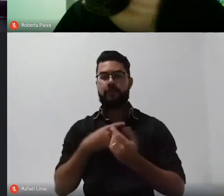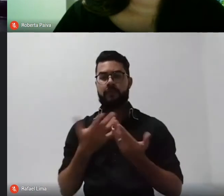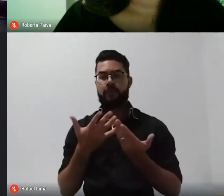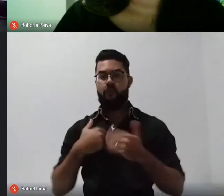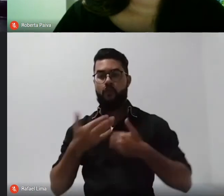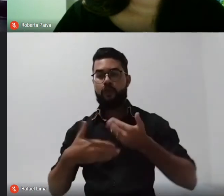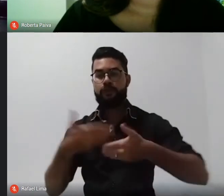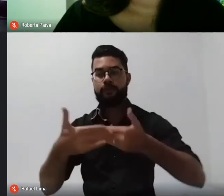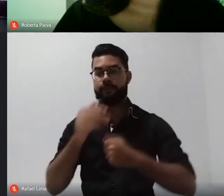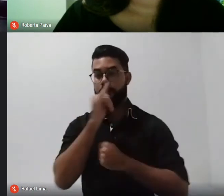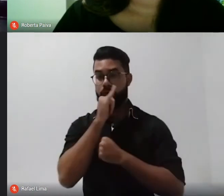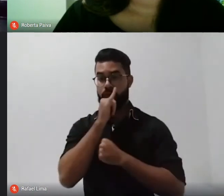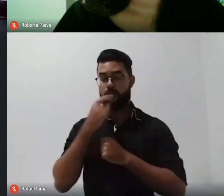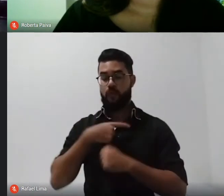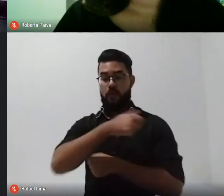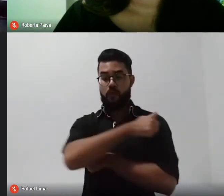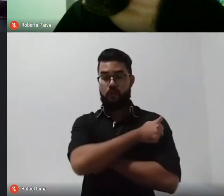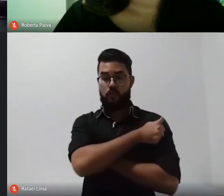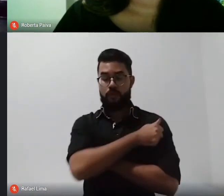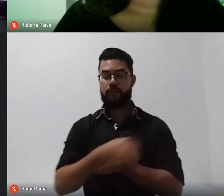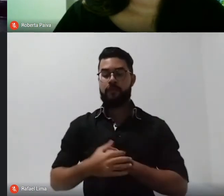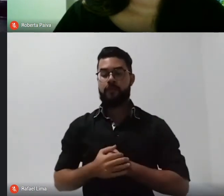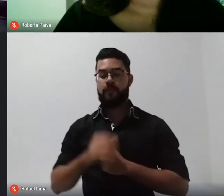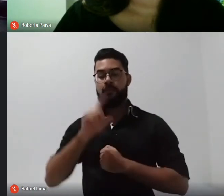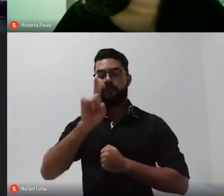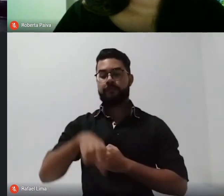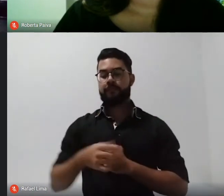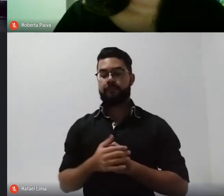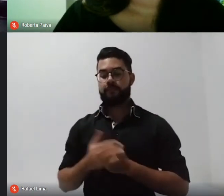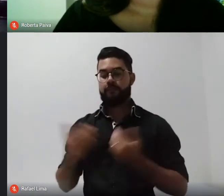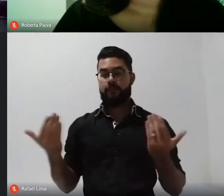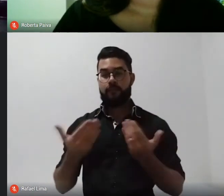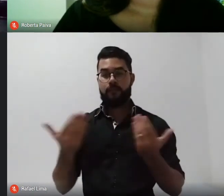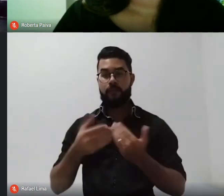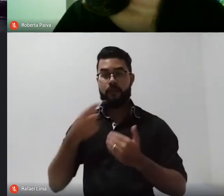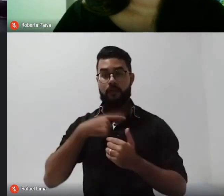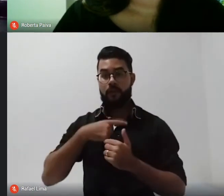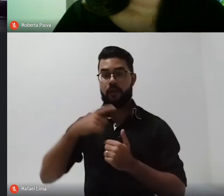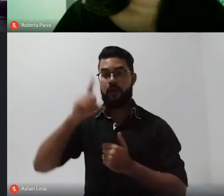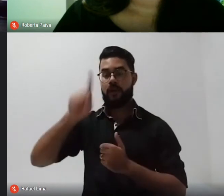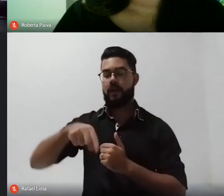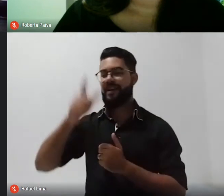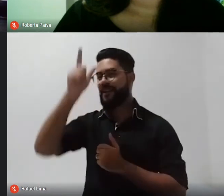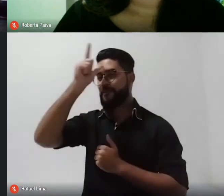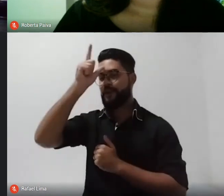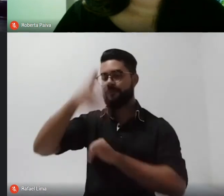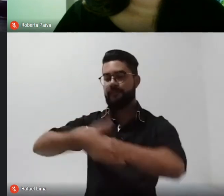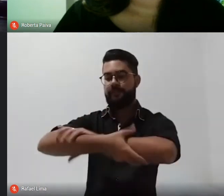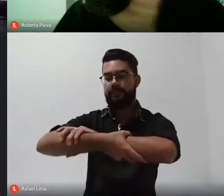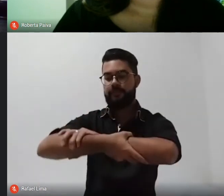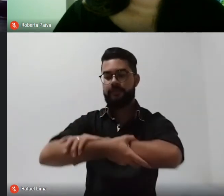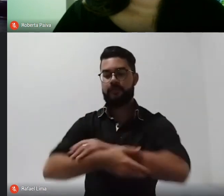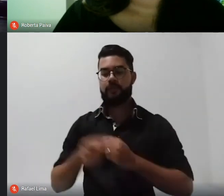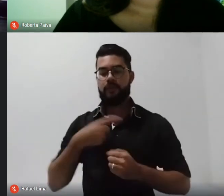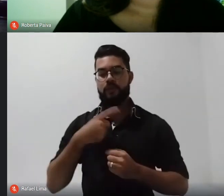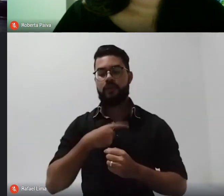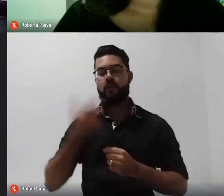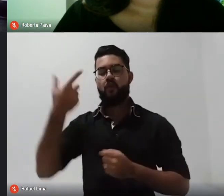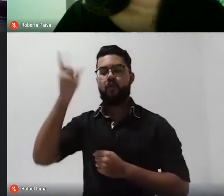um exemplo de um aluno nosso, que está prestando serviço para a Alemanha, né, com parceria com um arquiteto de lá,